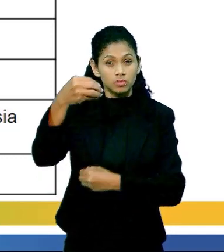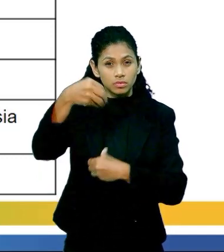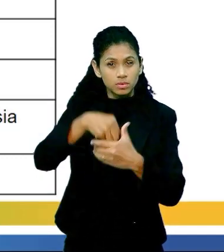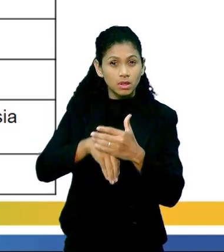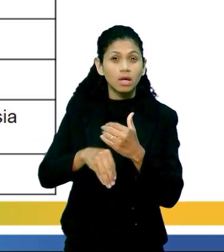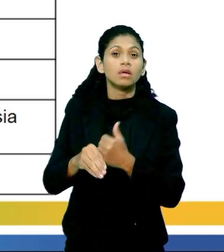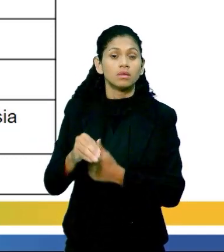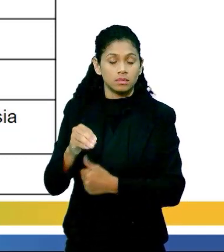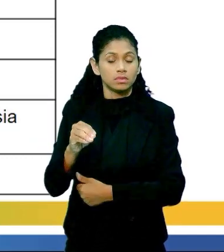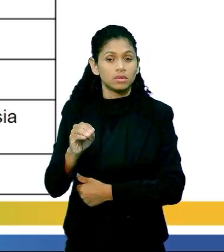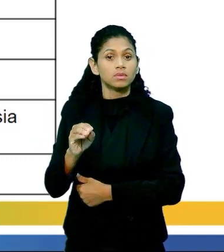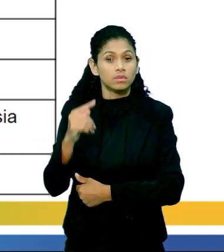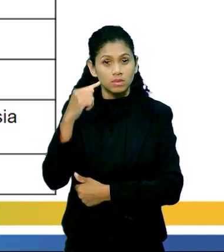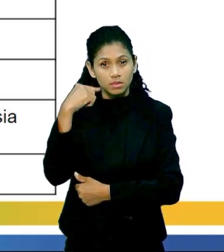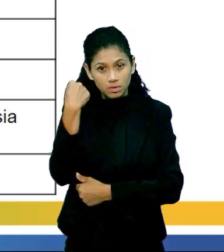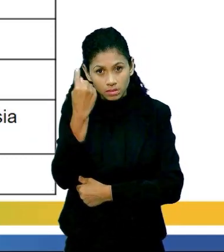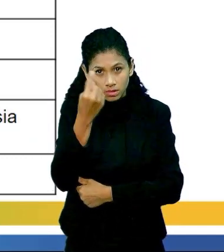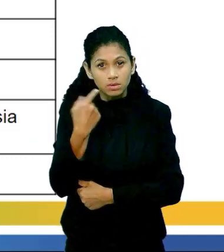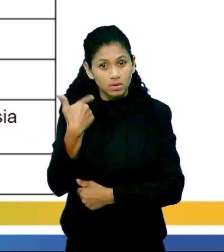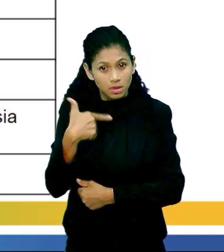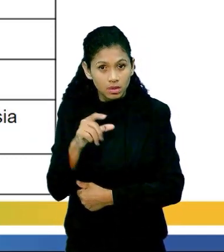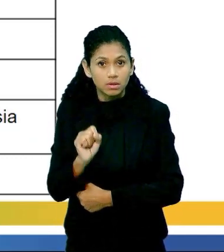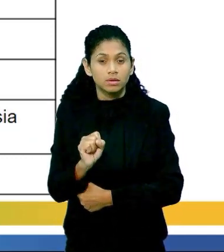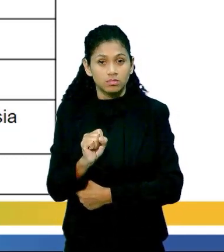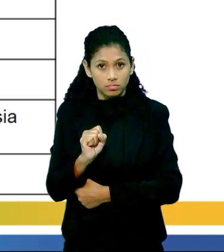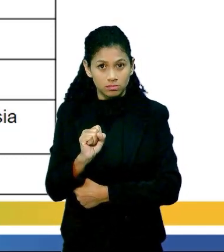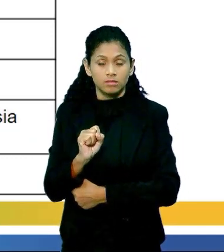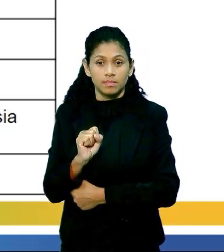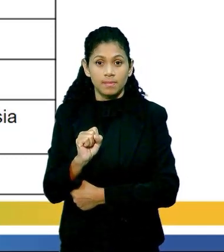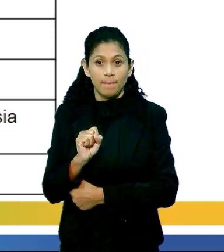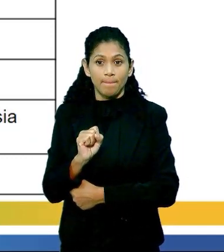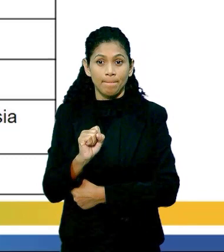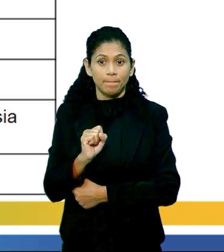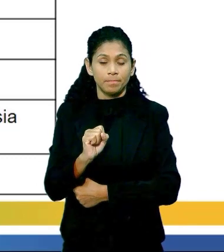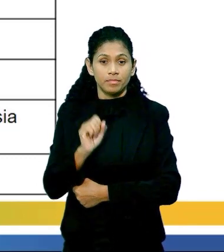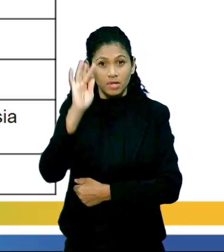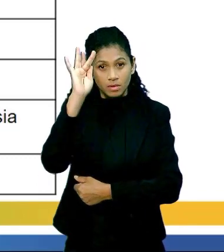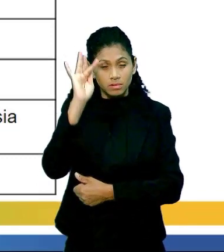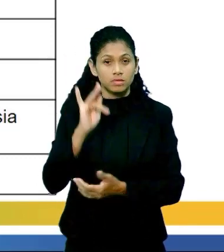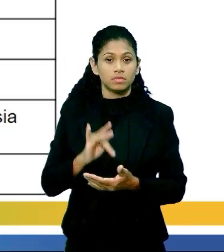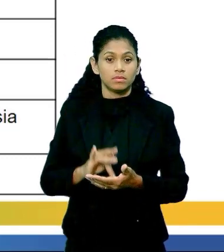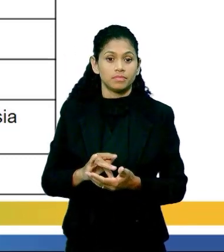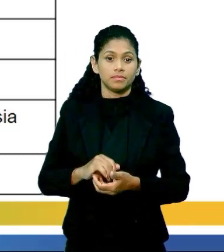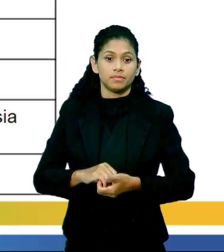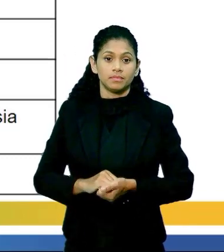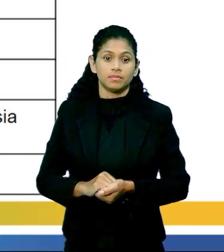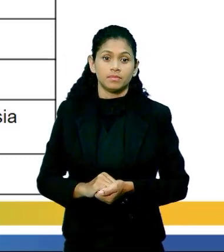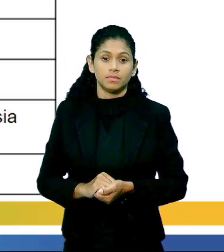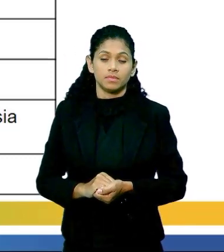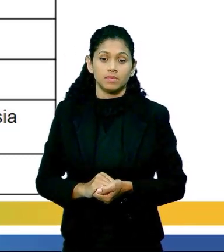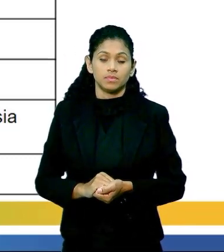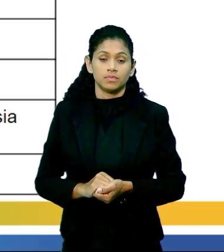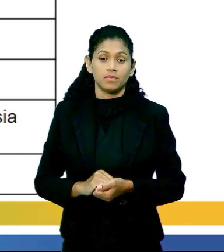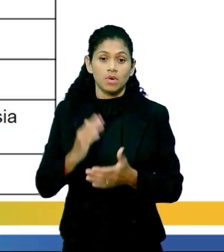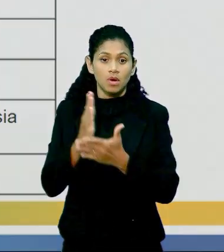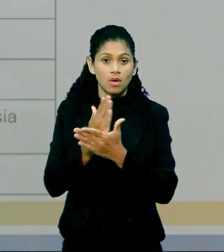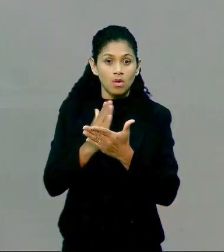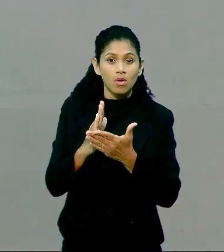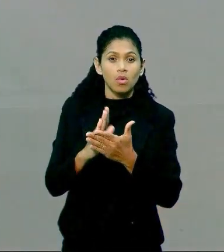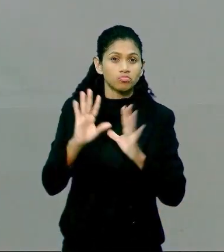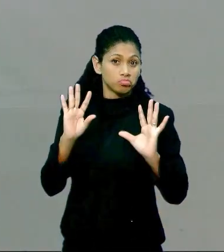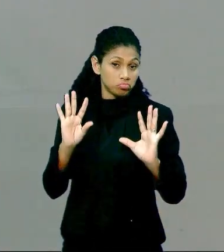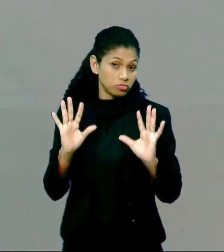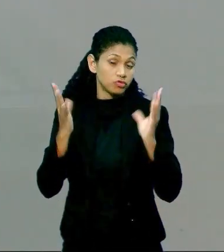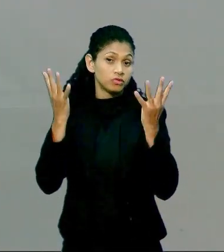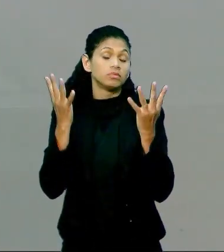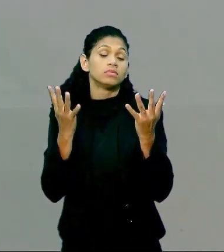feriados nacionais, né, aqueles ditos como oficiais. Então, aí, algumas datas, algumas festividades. Eu